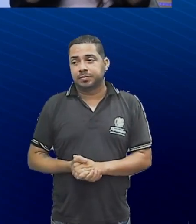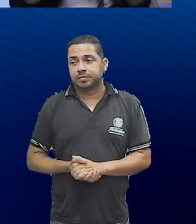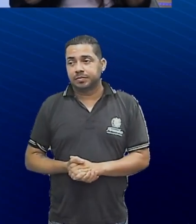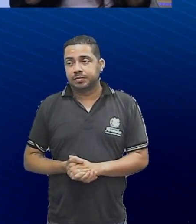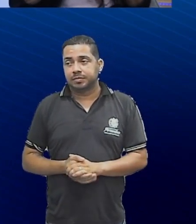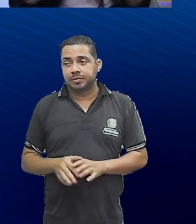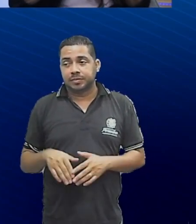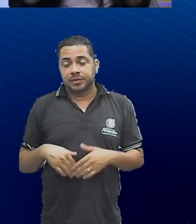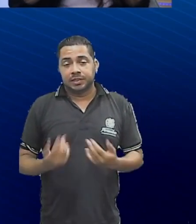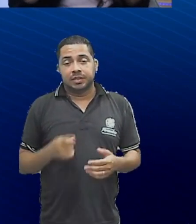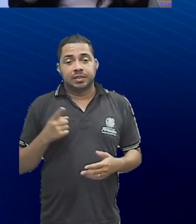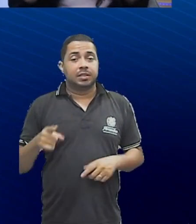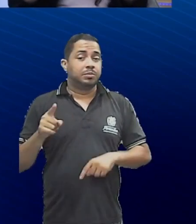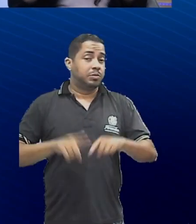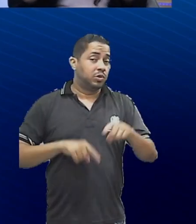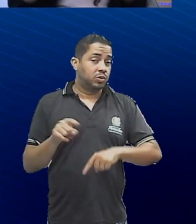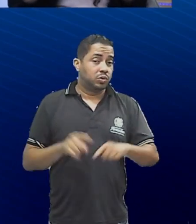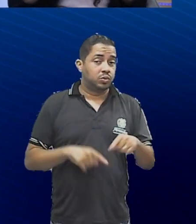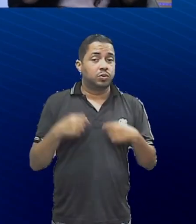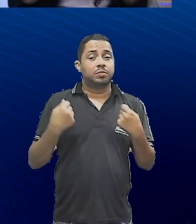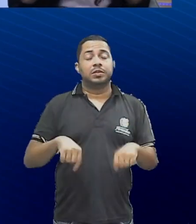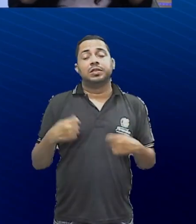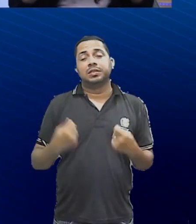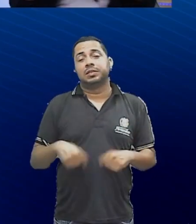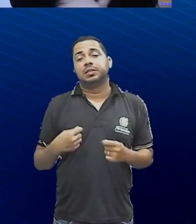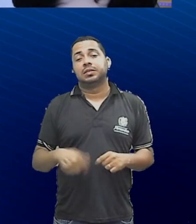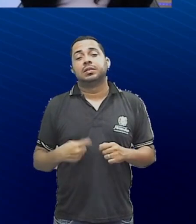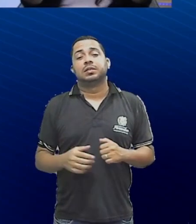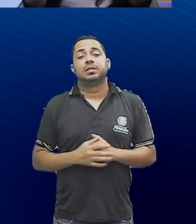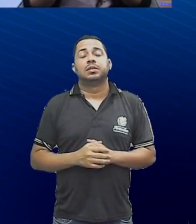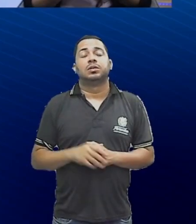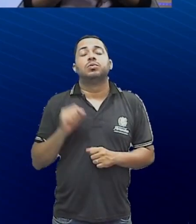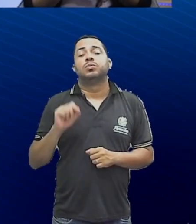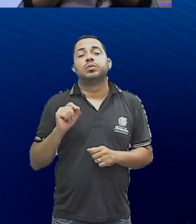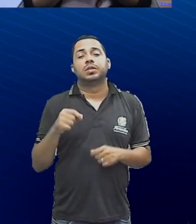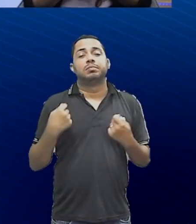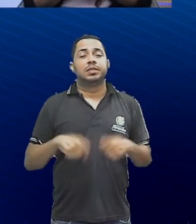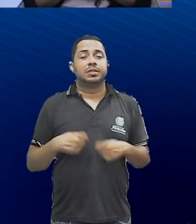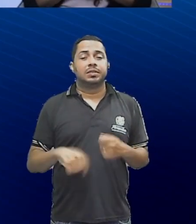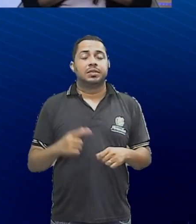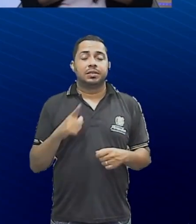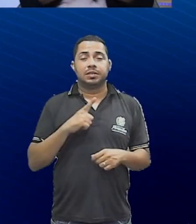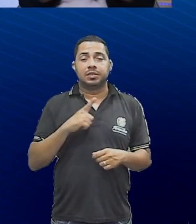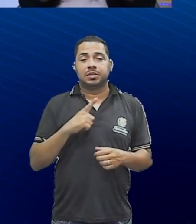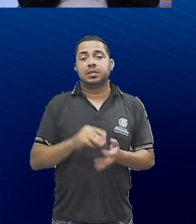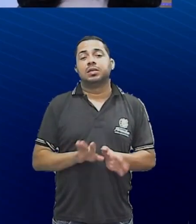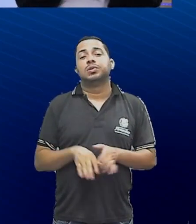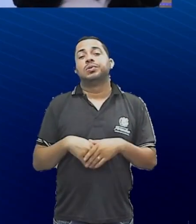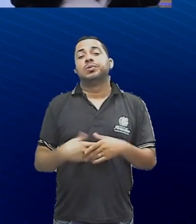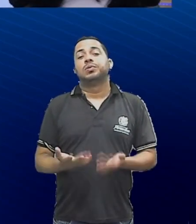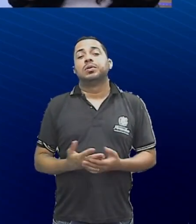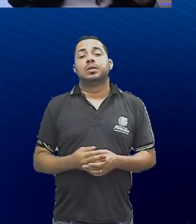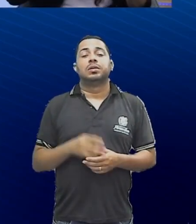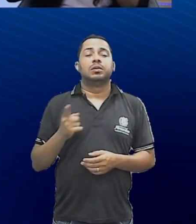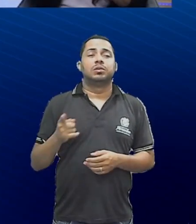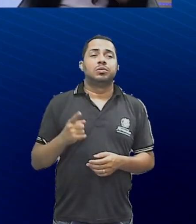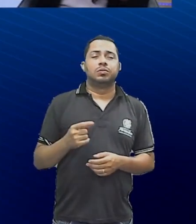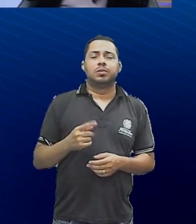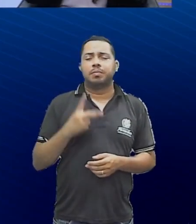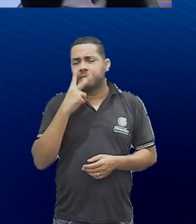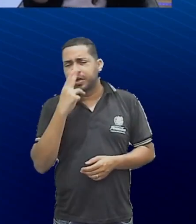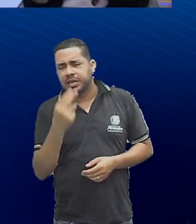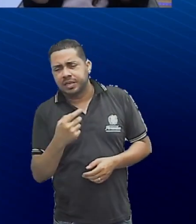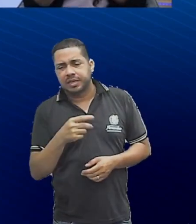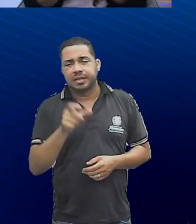E aí este produto, ele precisa, o que é que ele precisa ter, né? Qual é a sua aparência, qual a